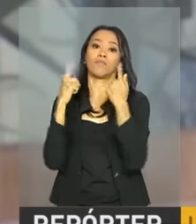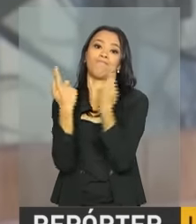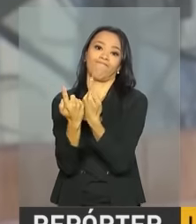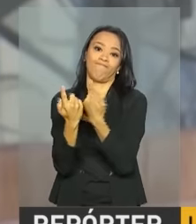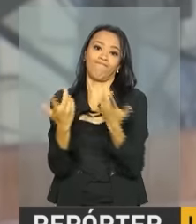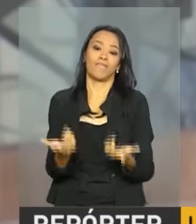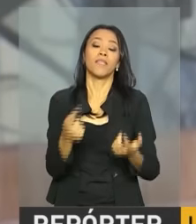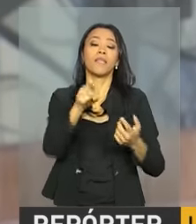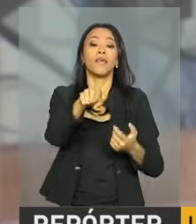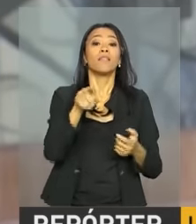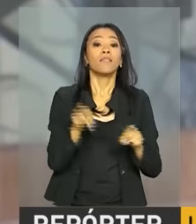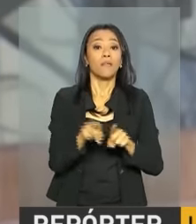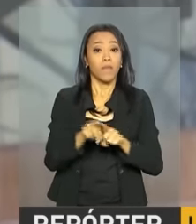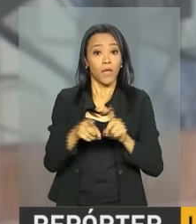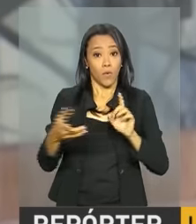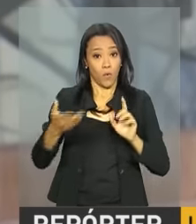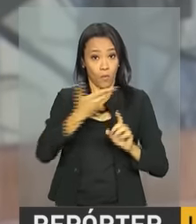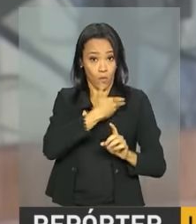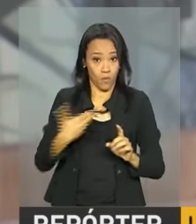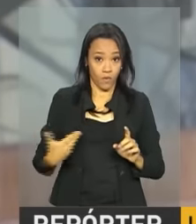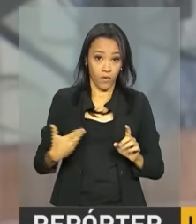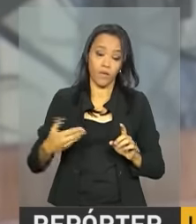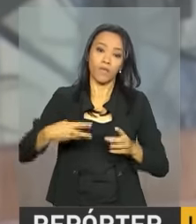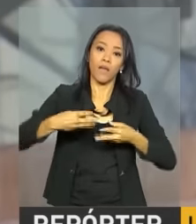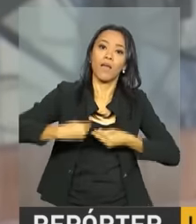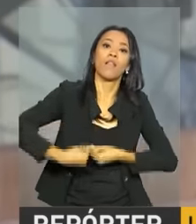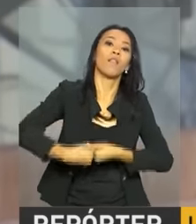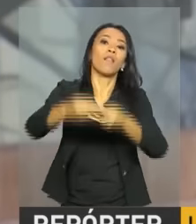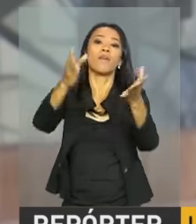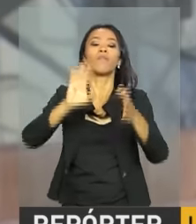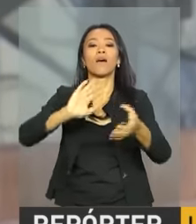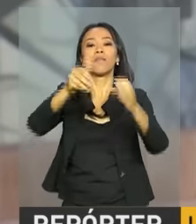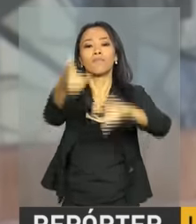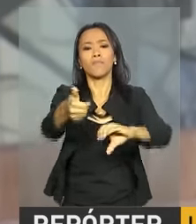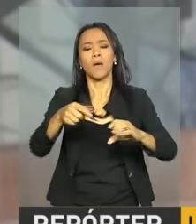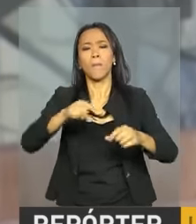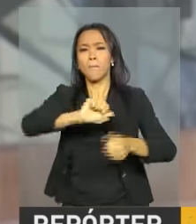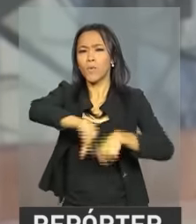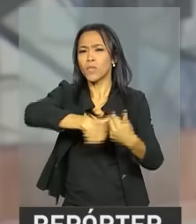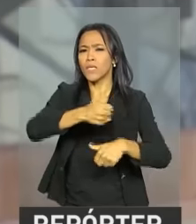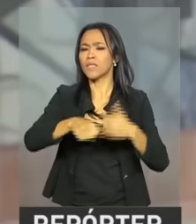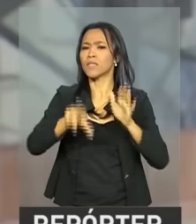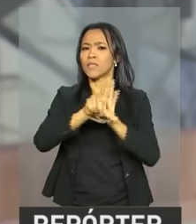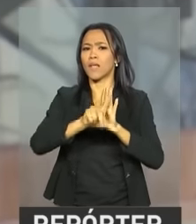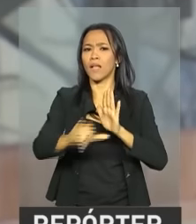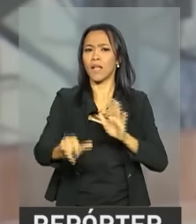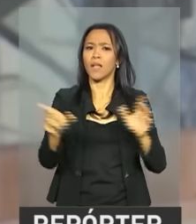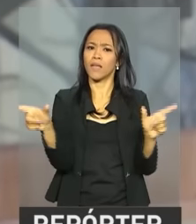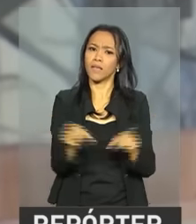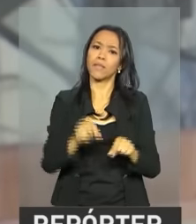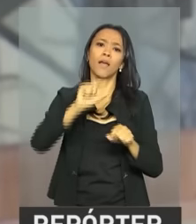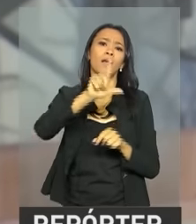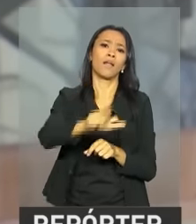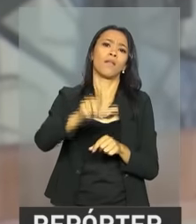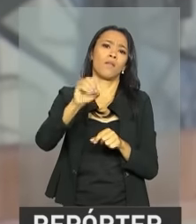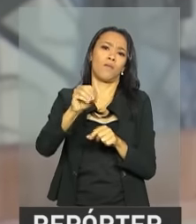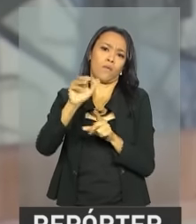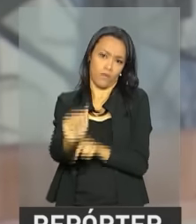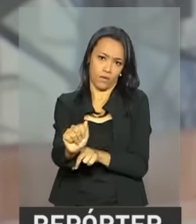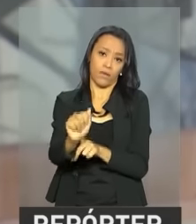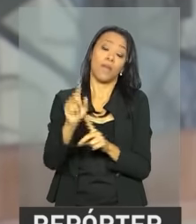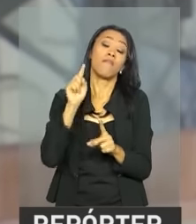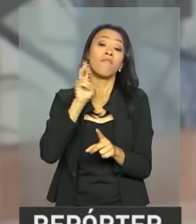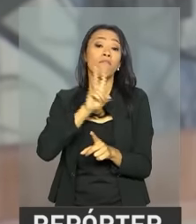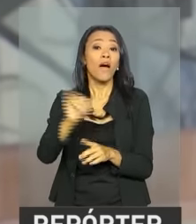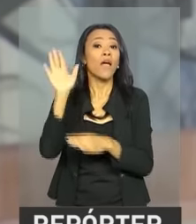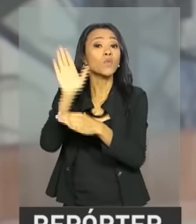Vai encaminhar ao congresso nacional projeto de lei complementar com mudanças na lei de responsabilidade fiscal a medida vai beneficiar